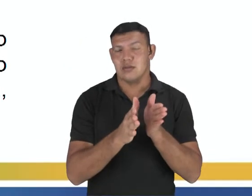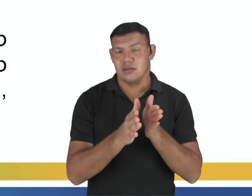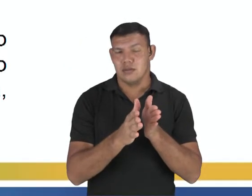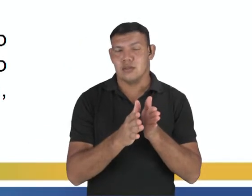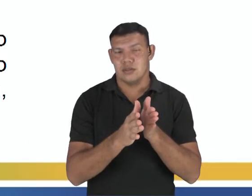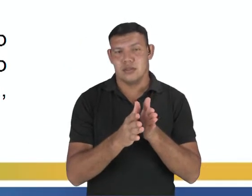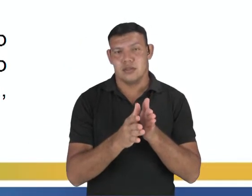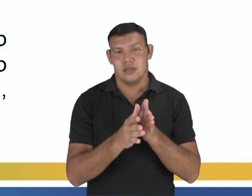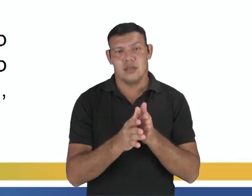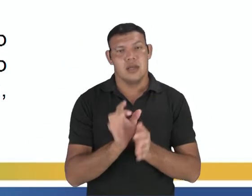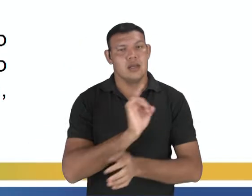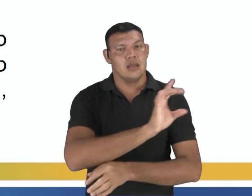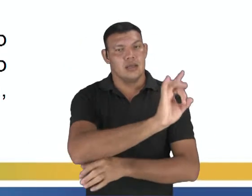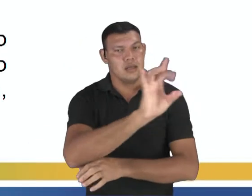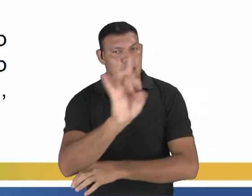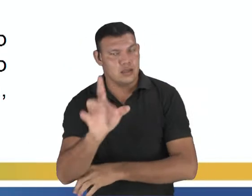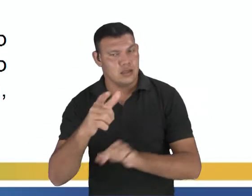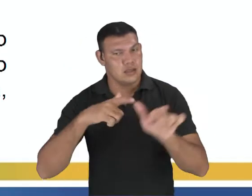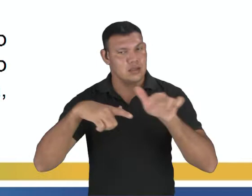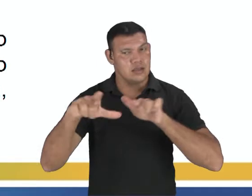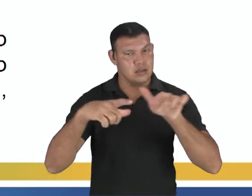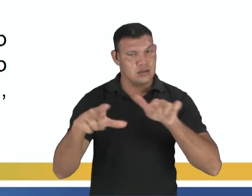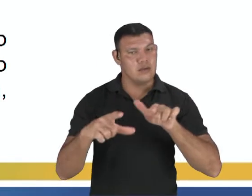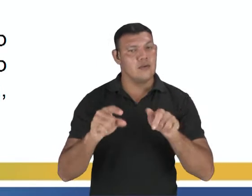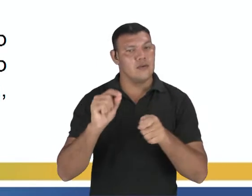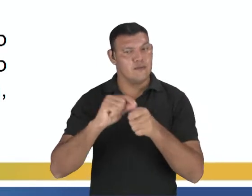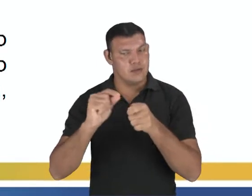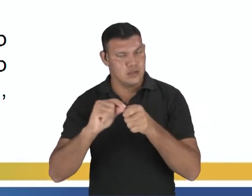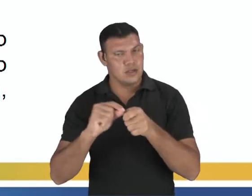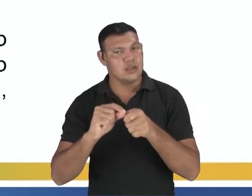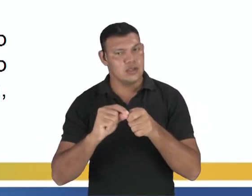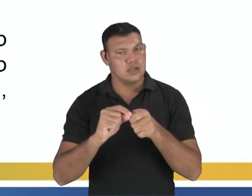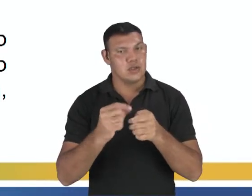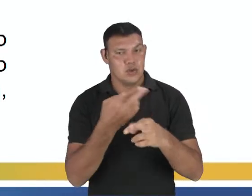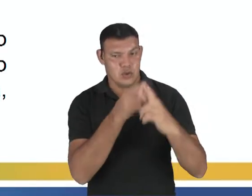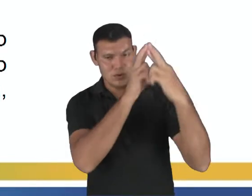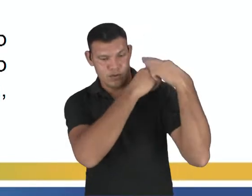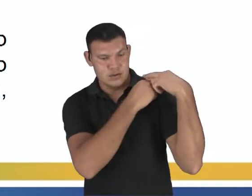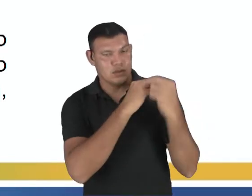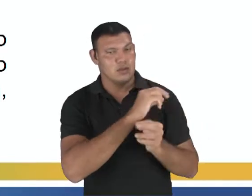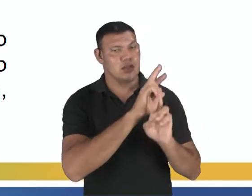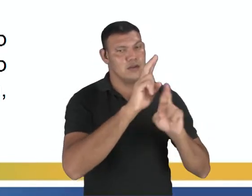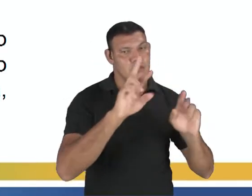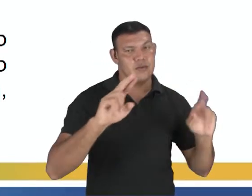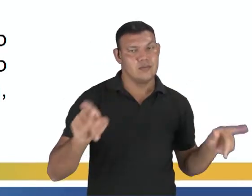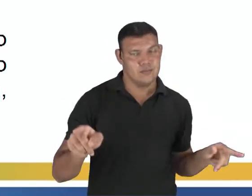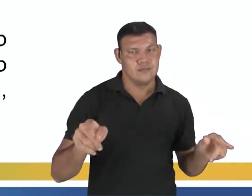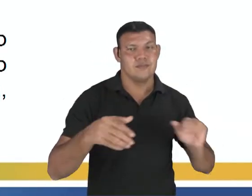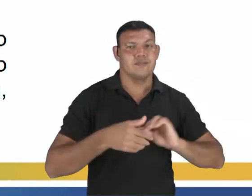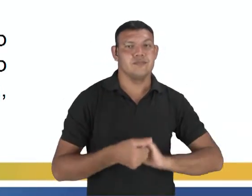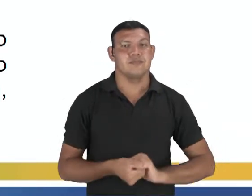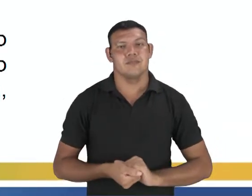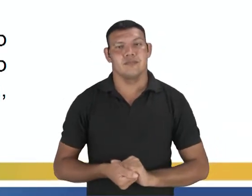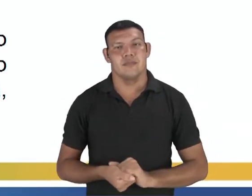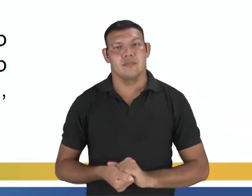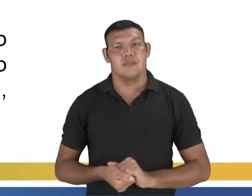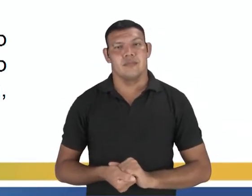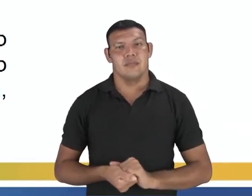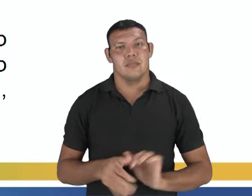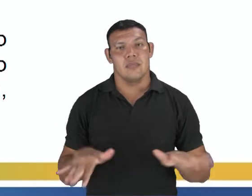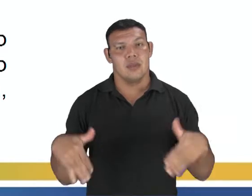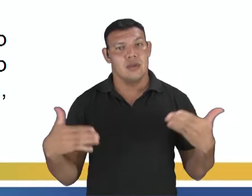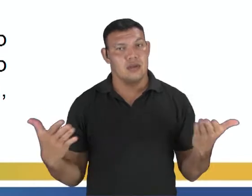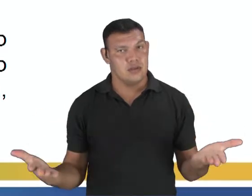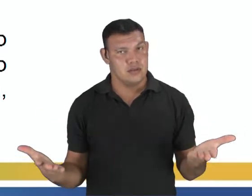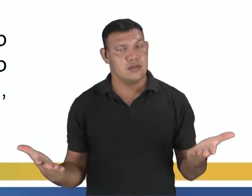divisão do trabalho, onde cada operário realizava uma tarefa ou se responsabilizava por parte da produção. E